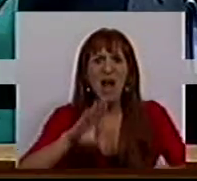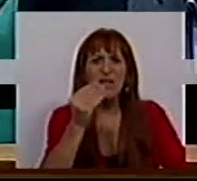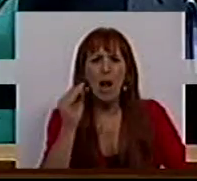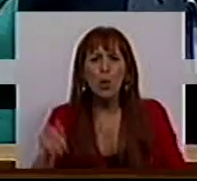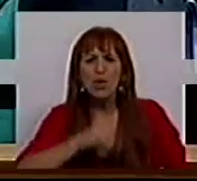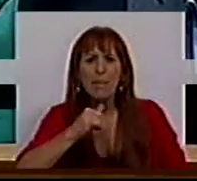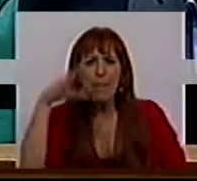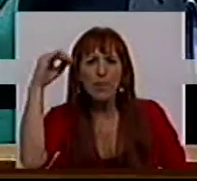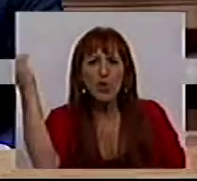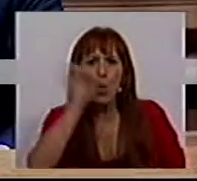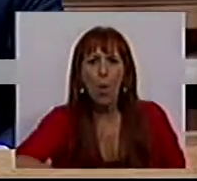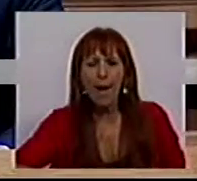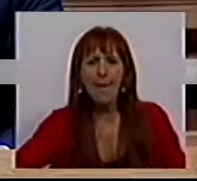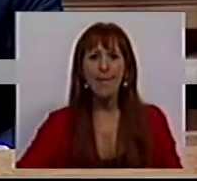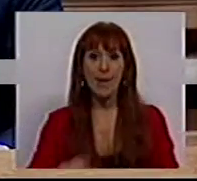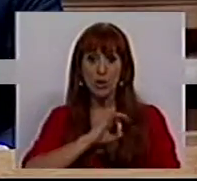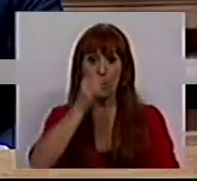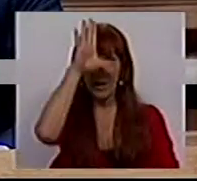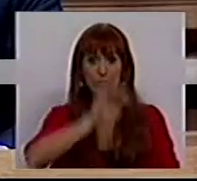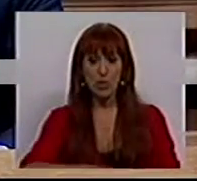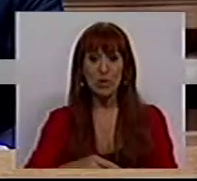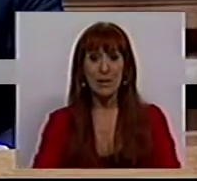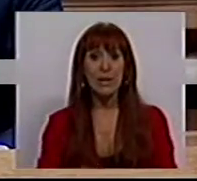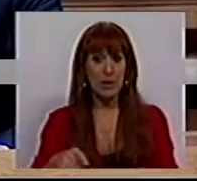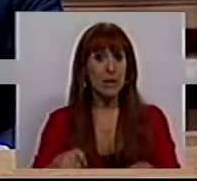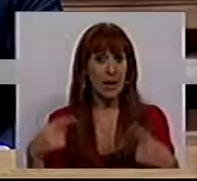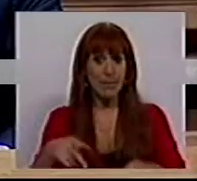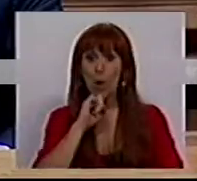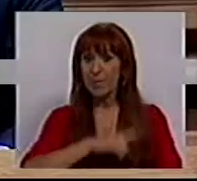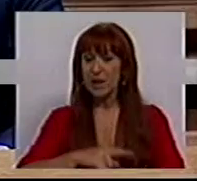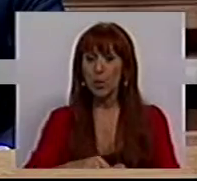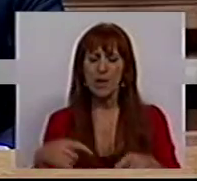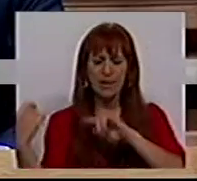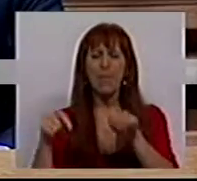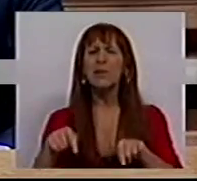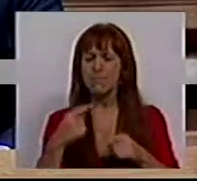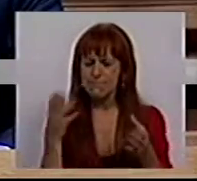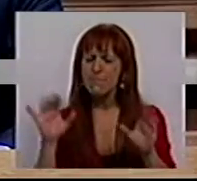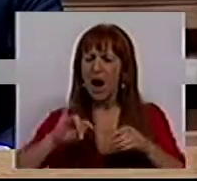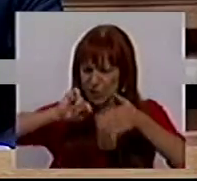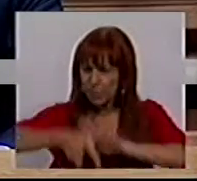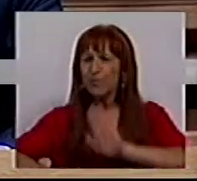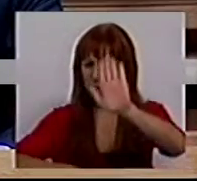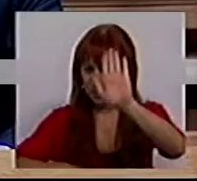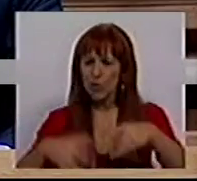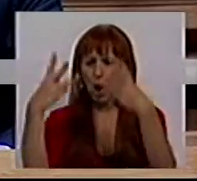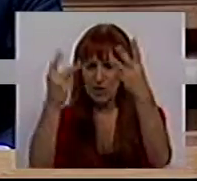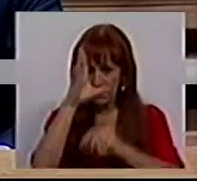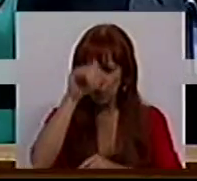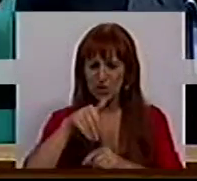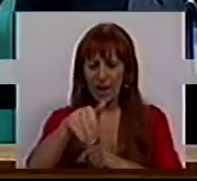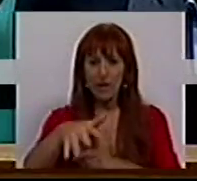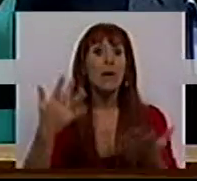de alunos sem professores. E, Sr. Primeiro-Ministro, teremos certamente a oportunidade para debater isto com muito mais profundidade no Orçamento do